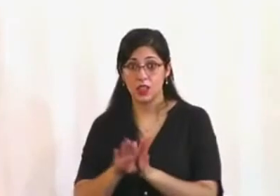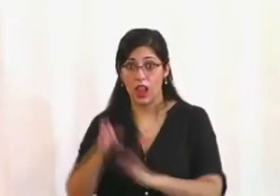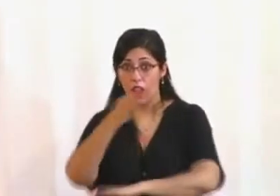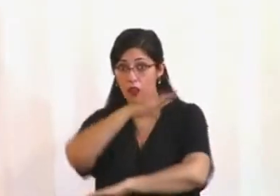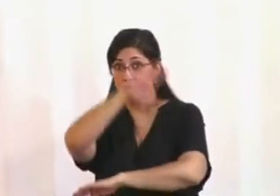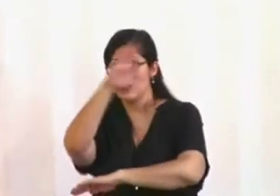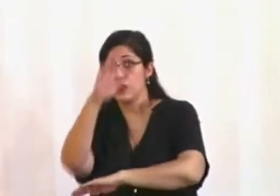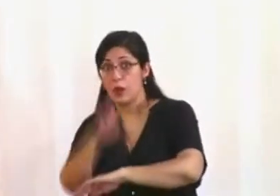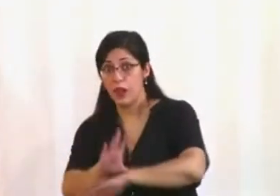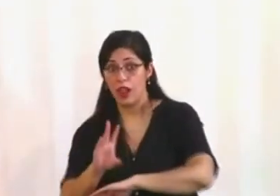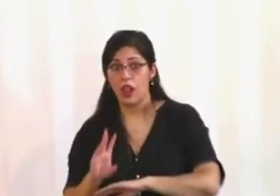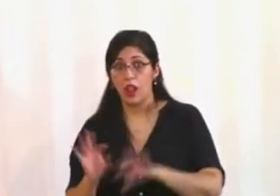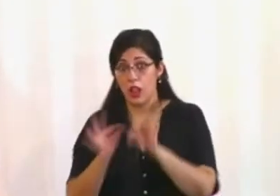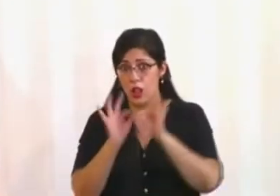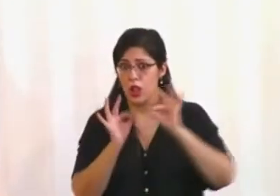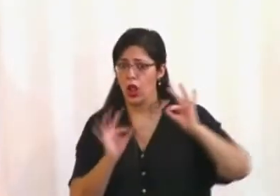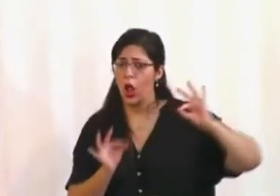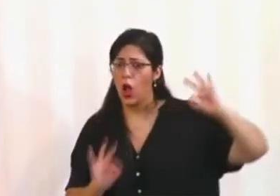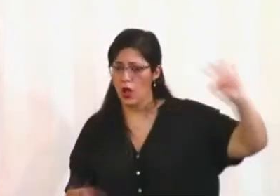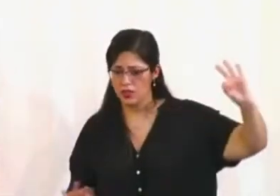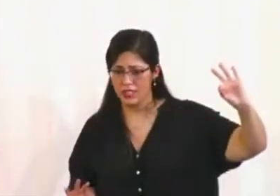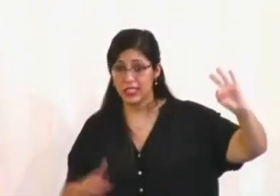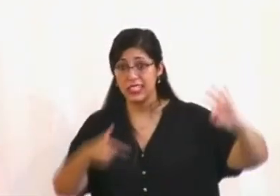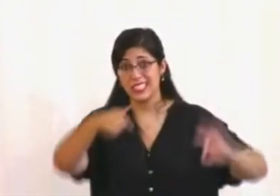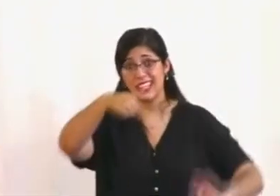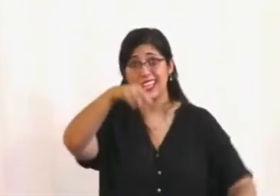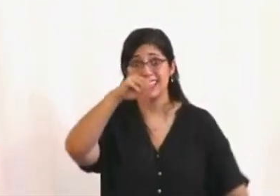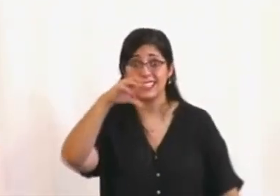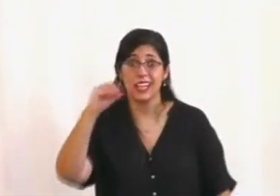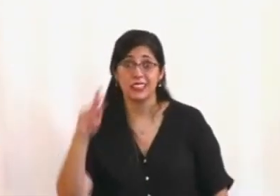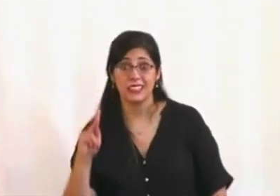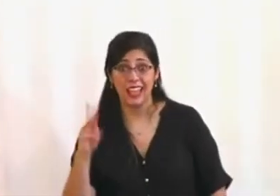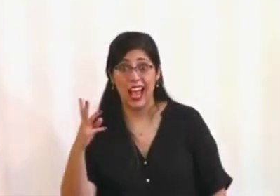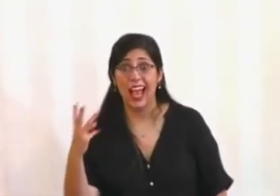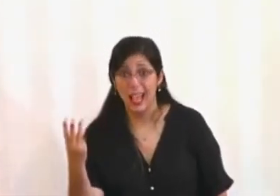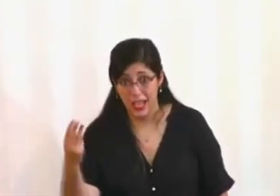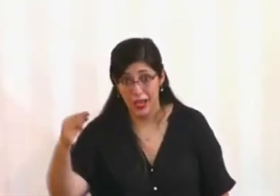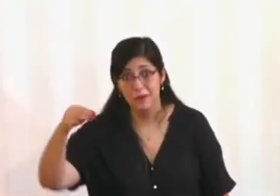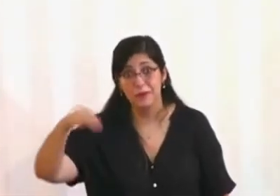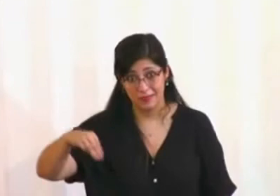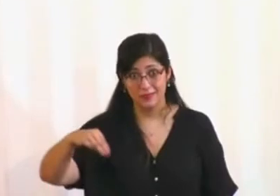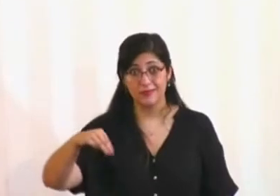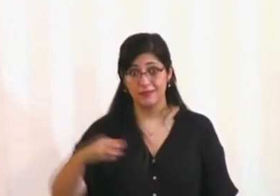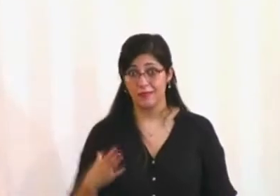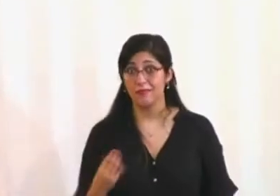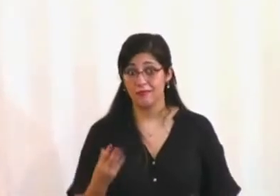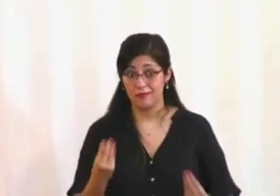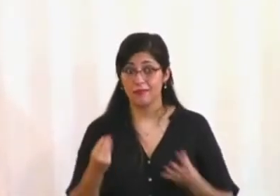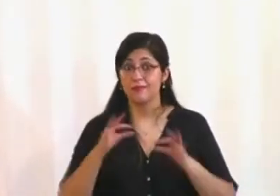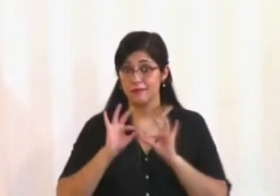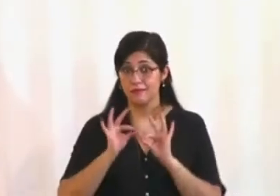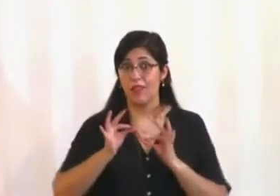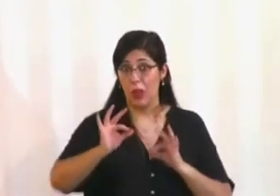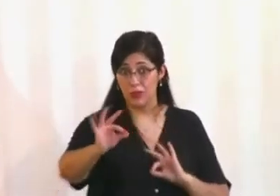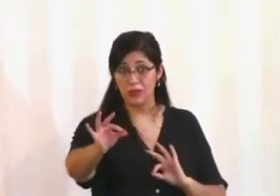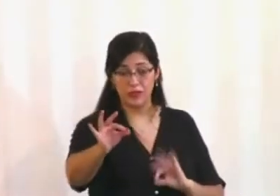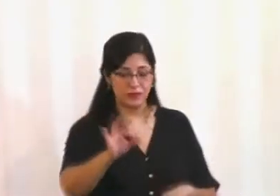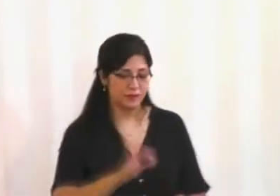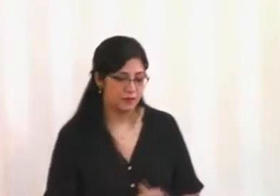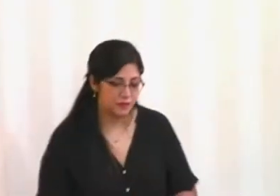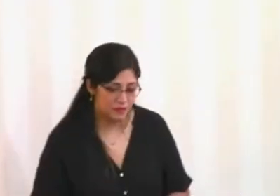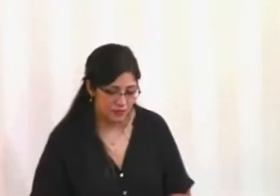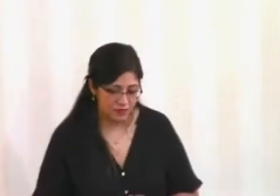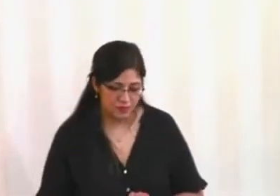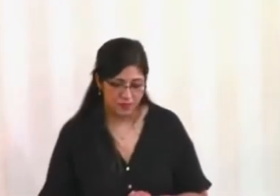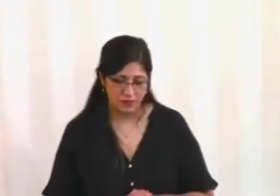caminho atual, os dias atuais, quase 700 quilômetros. E é interessante que quando eu fui fazer essa pesquisa esta semana, eu descobri